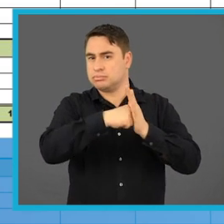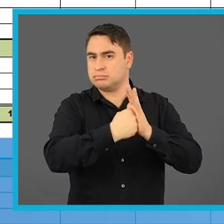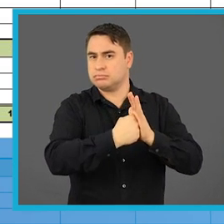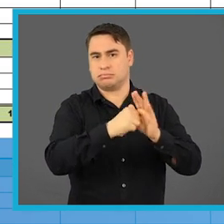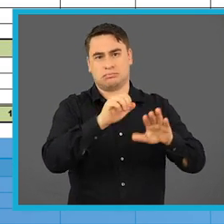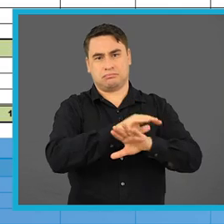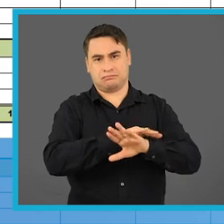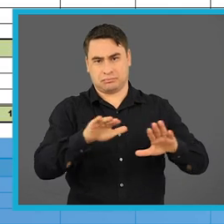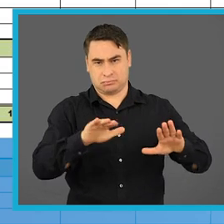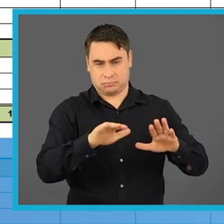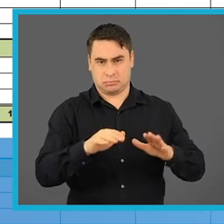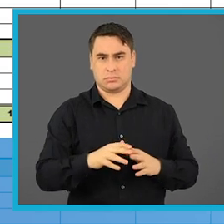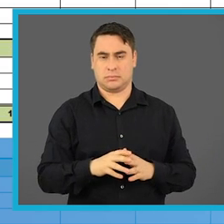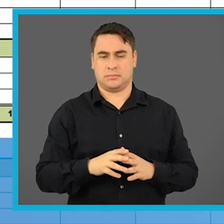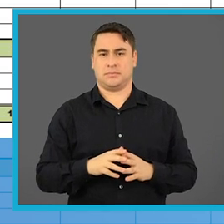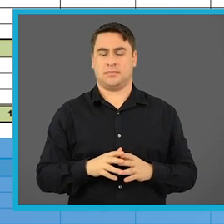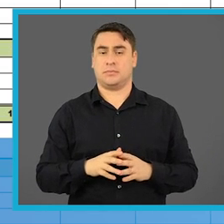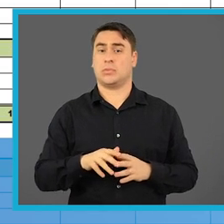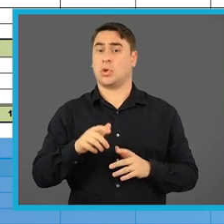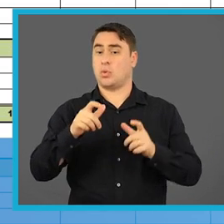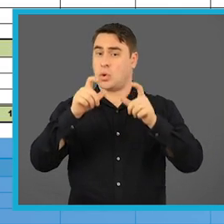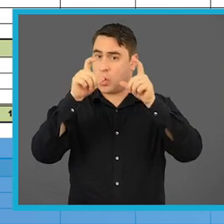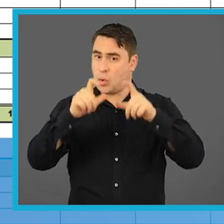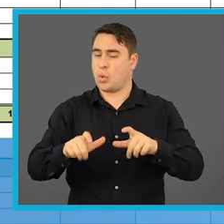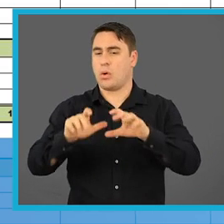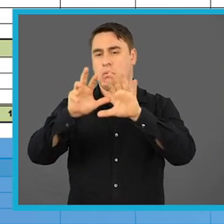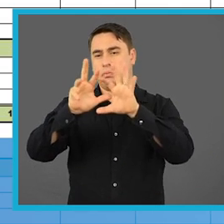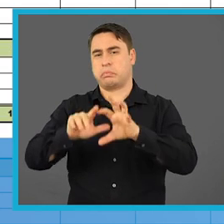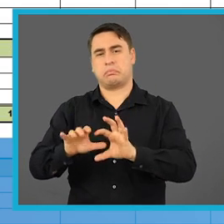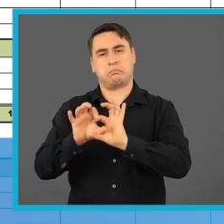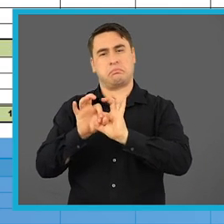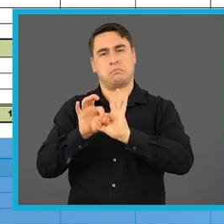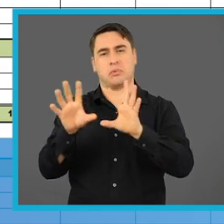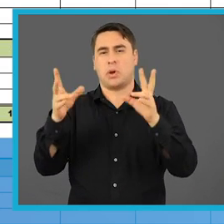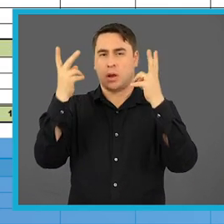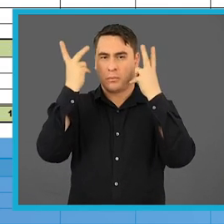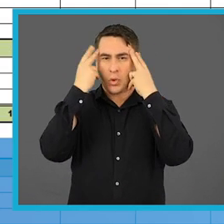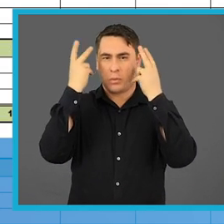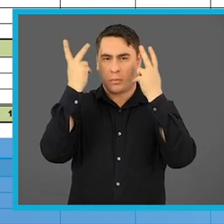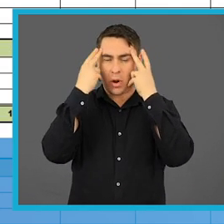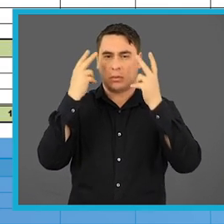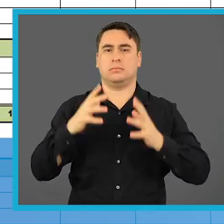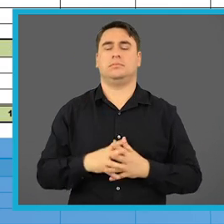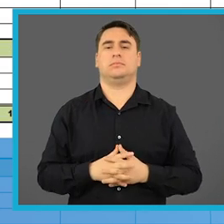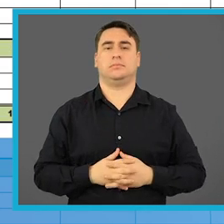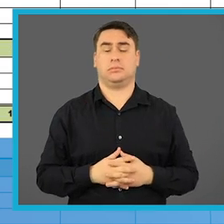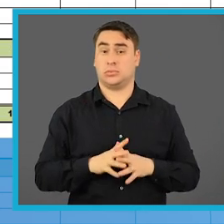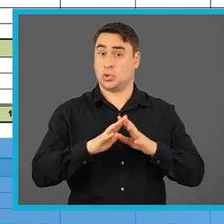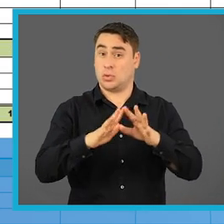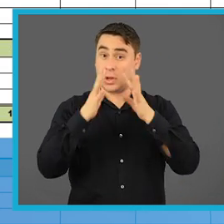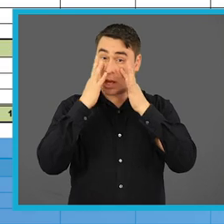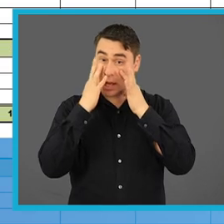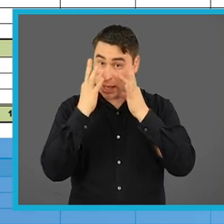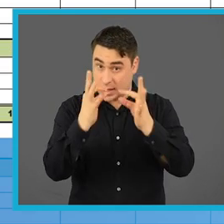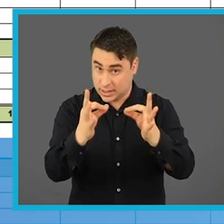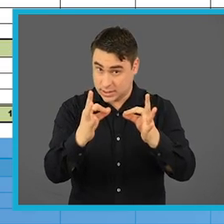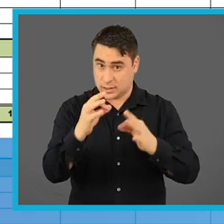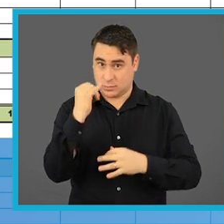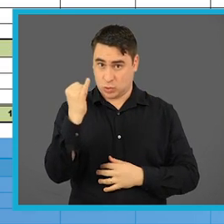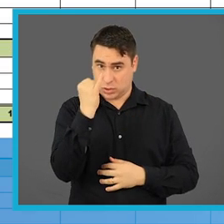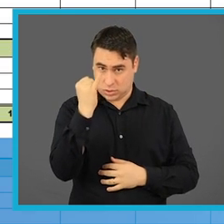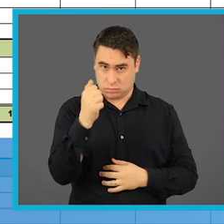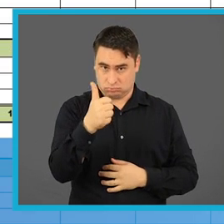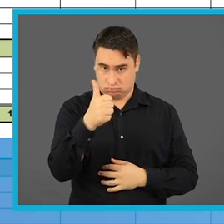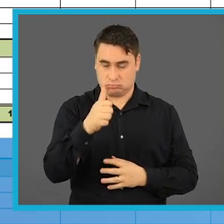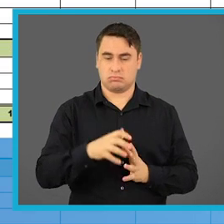está bloqueada. Então, onde pode ser digitado, não vai aparecer esta informação. Então, fique atento a isso,